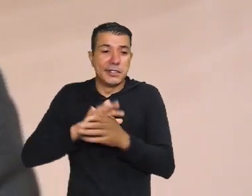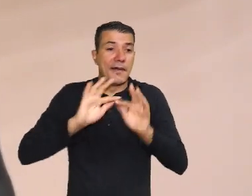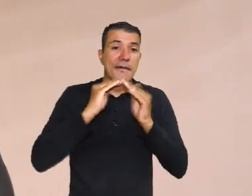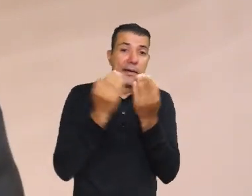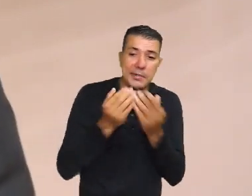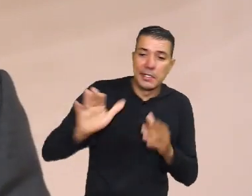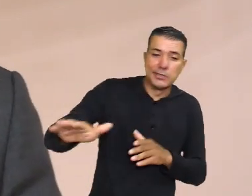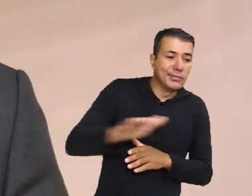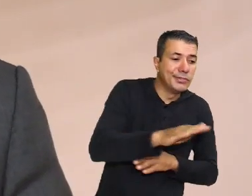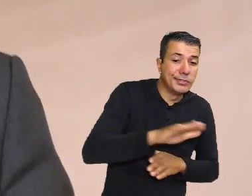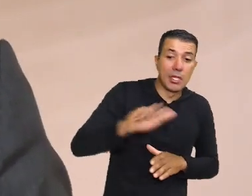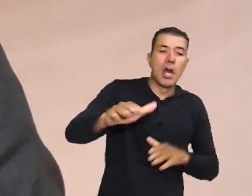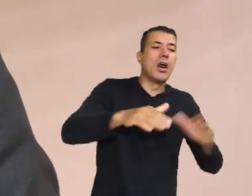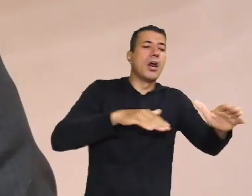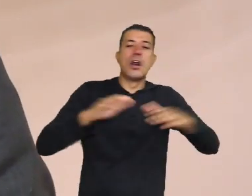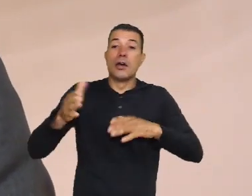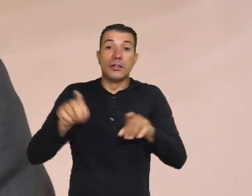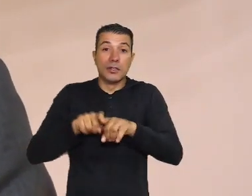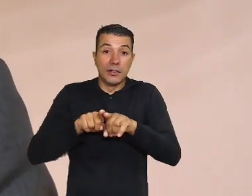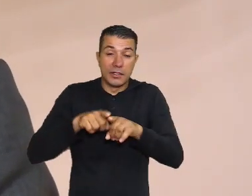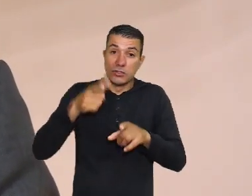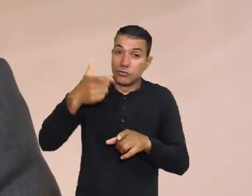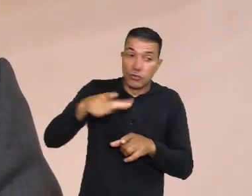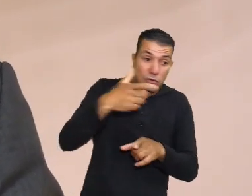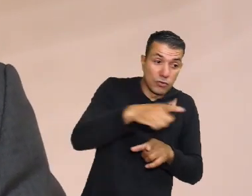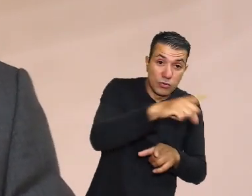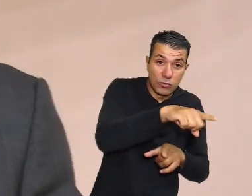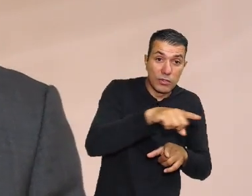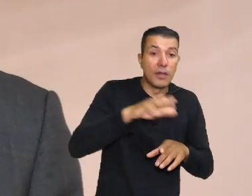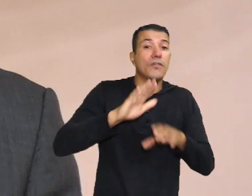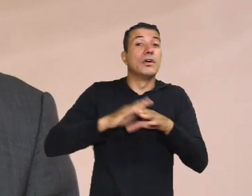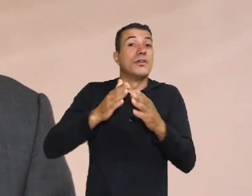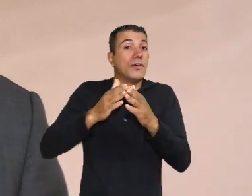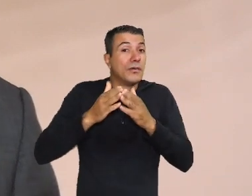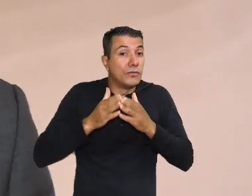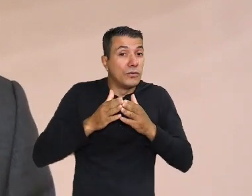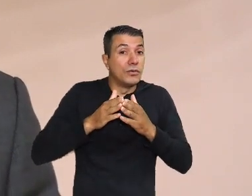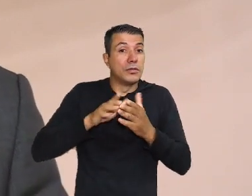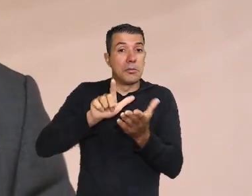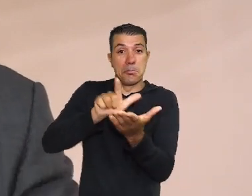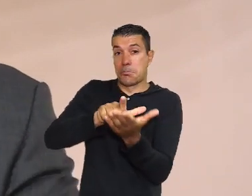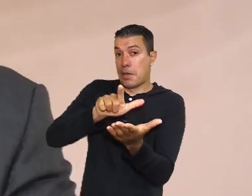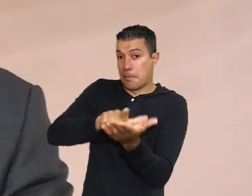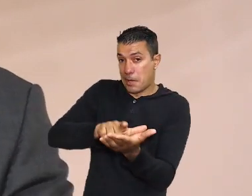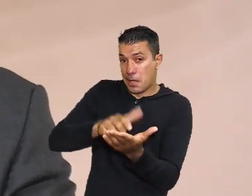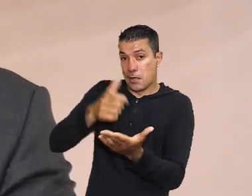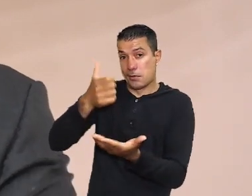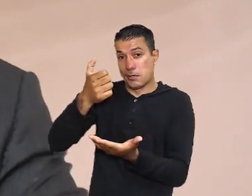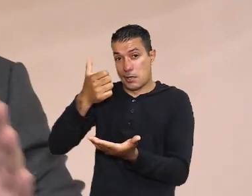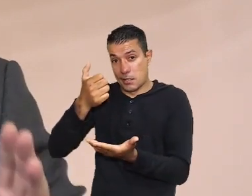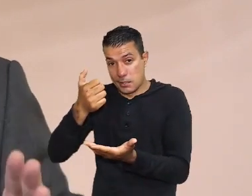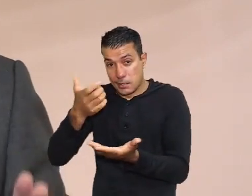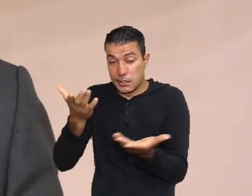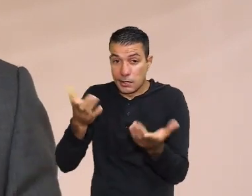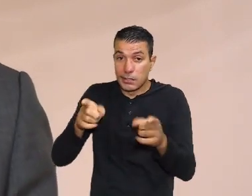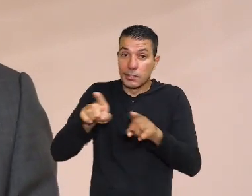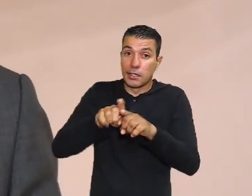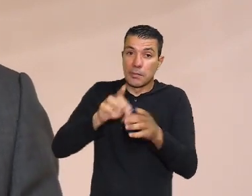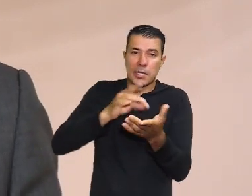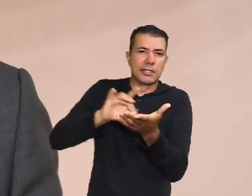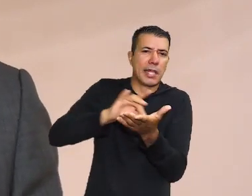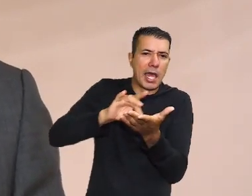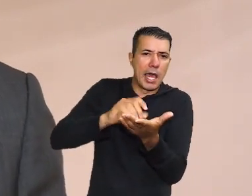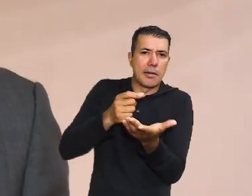e eu quero já pedir um favor, como eu tenho feito nas outras lives, faça o favor de pegar uma caneta, um papel, ou pegue o seu tablet,